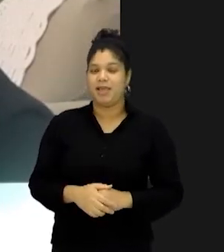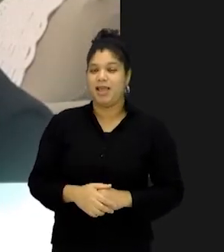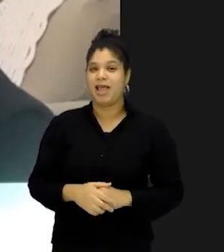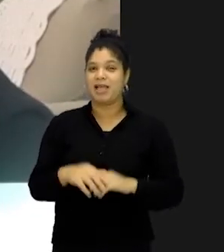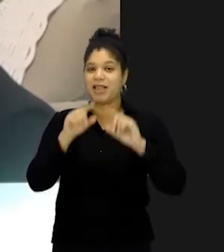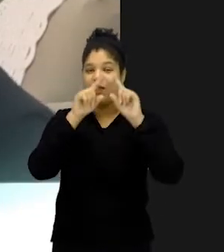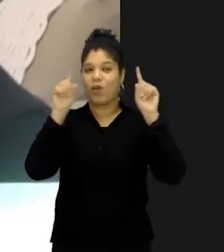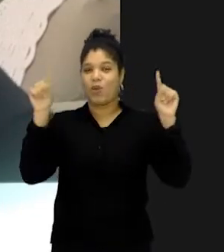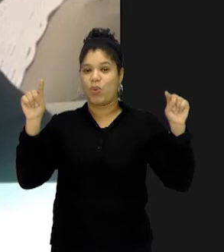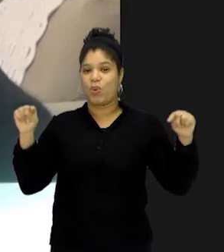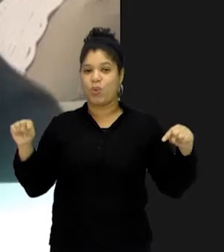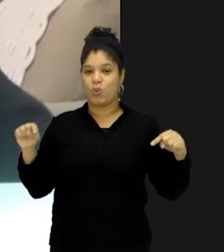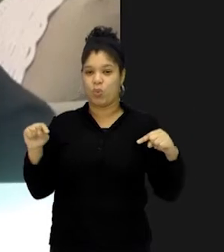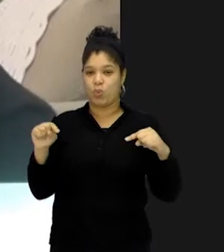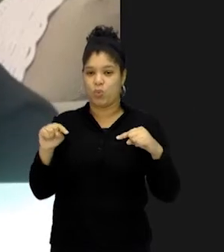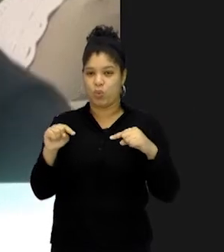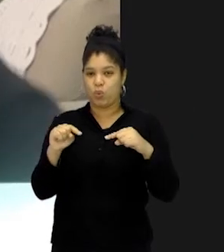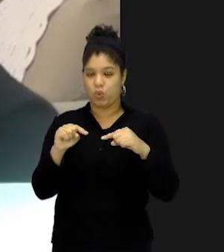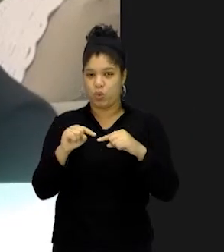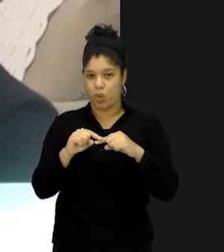para ser bem rápido.